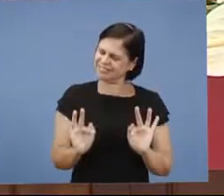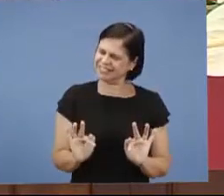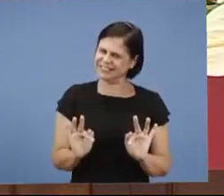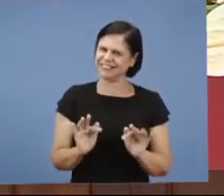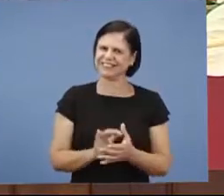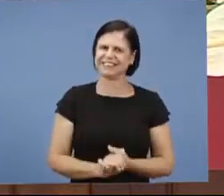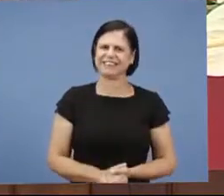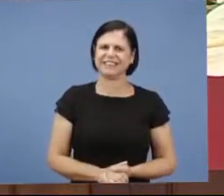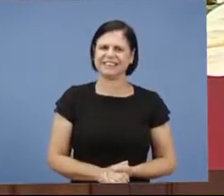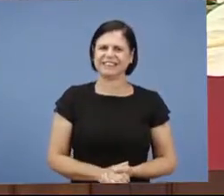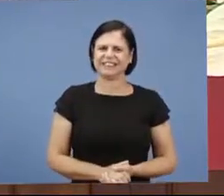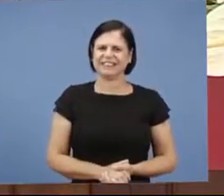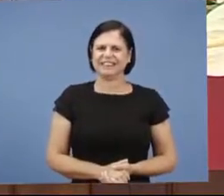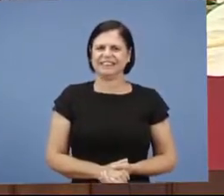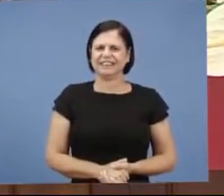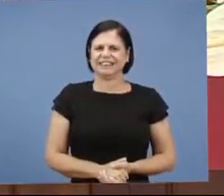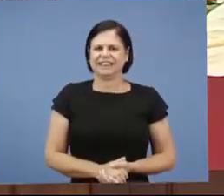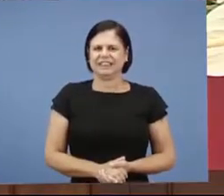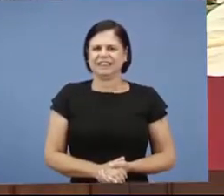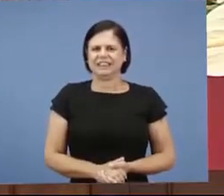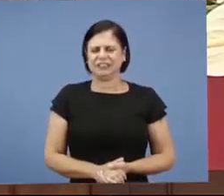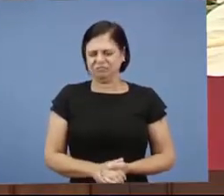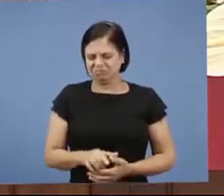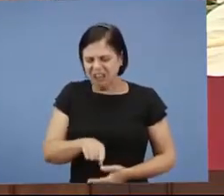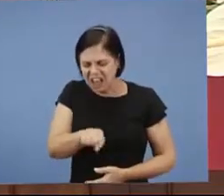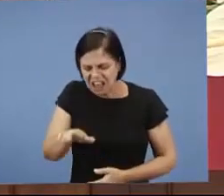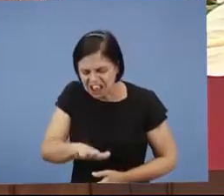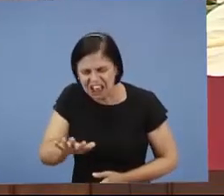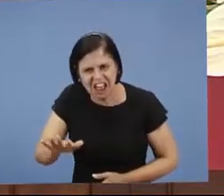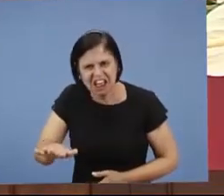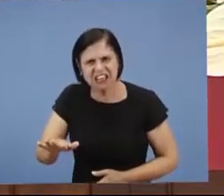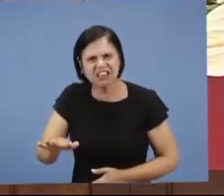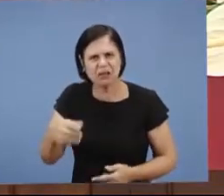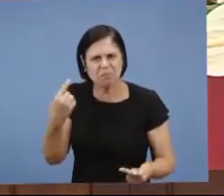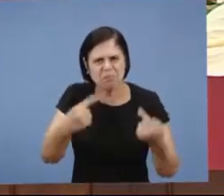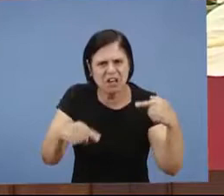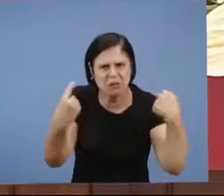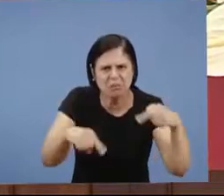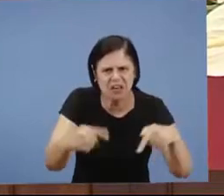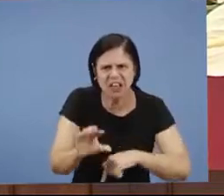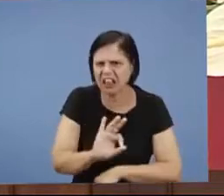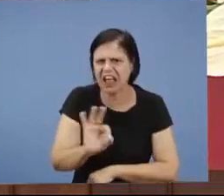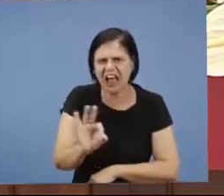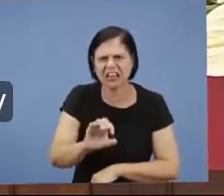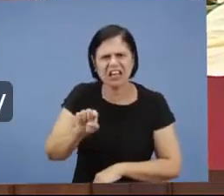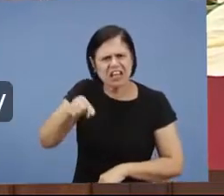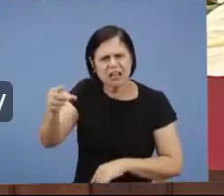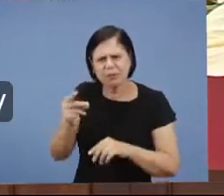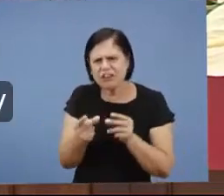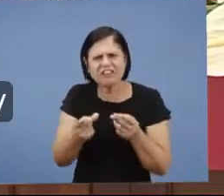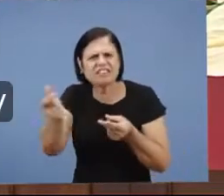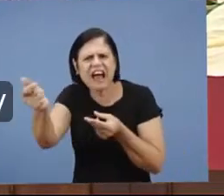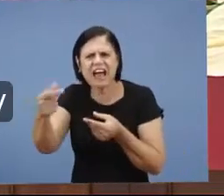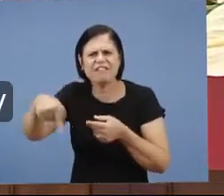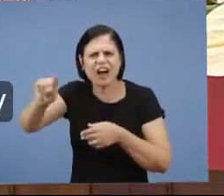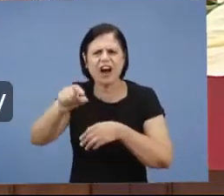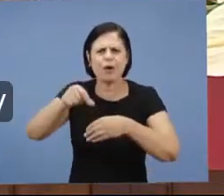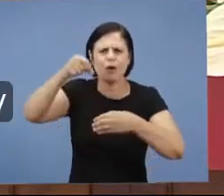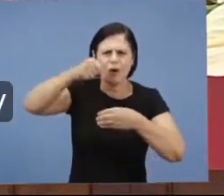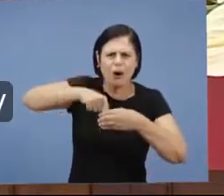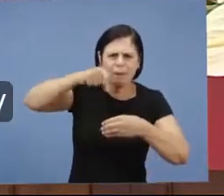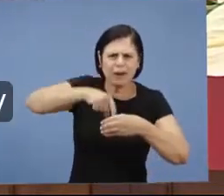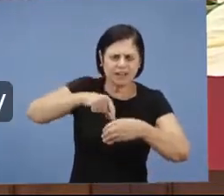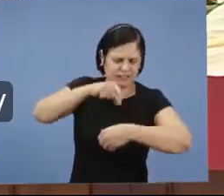aqui. Não há nenhuma perturbação. Daqui um pouco eles saem, estão plantando, eles estão fazendo as atividades